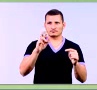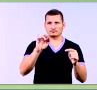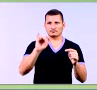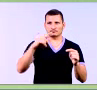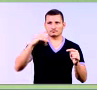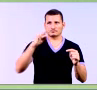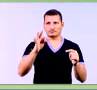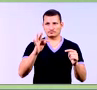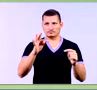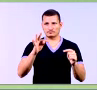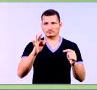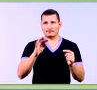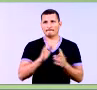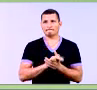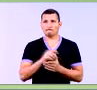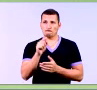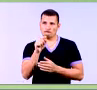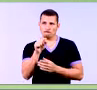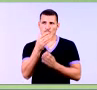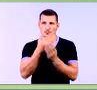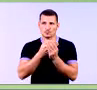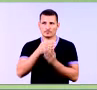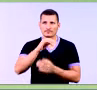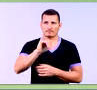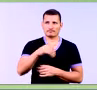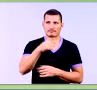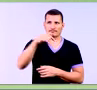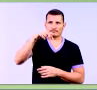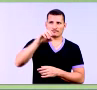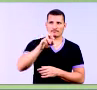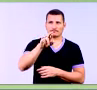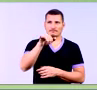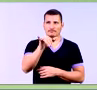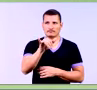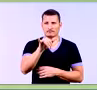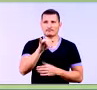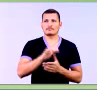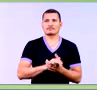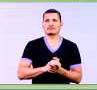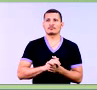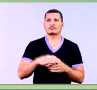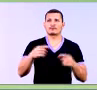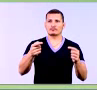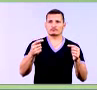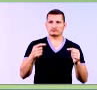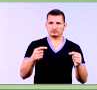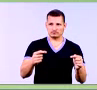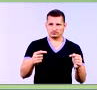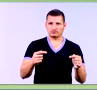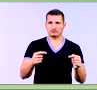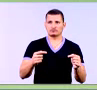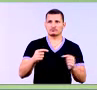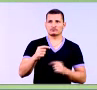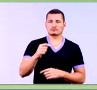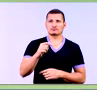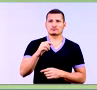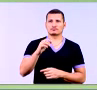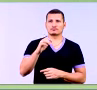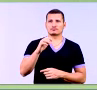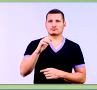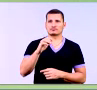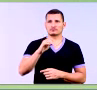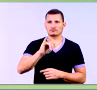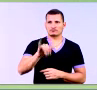referencia a esse arquivo jQuery, JavaScript. Outra declaração de script que se referencia